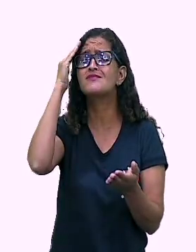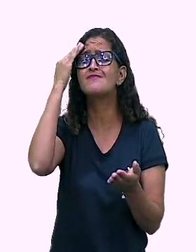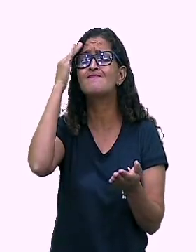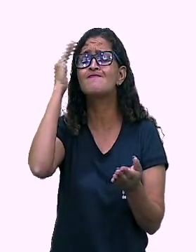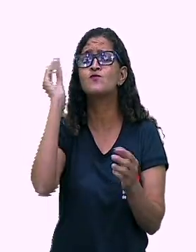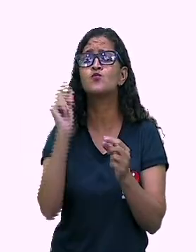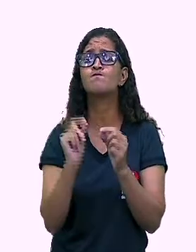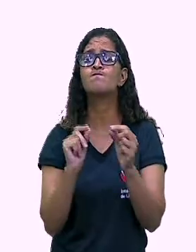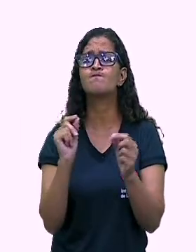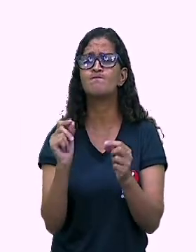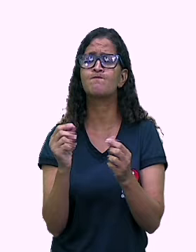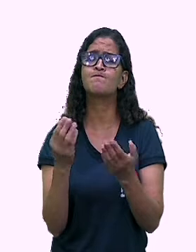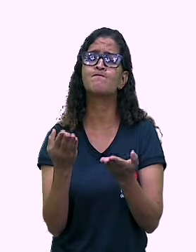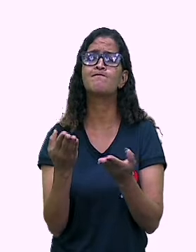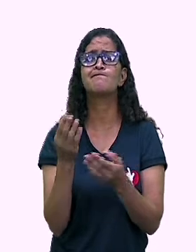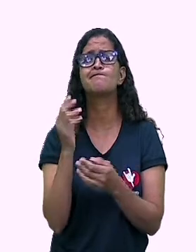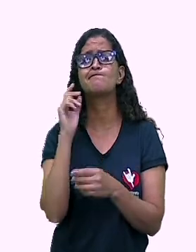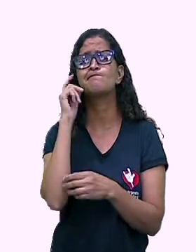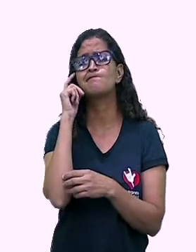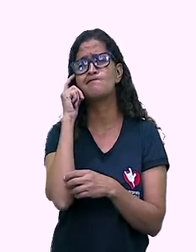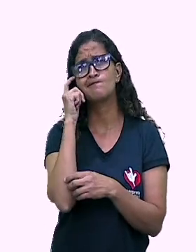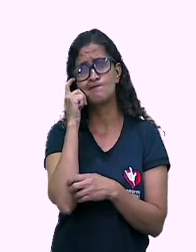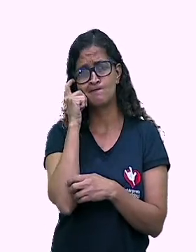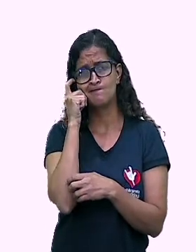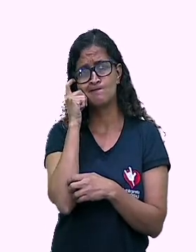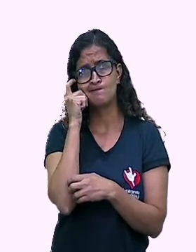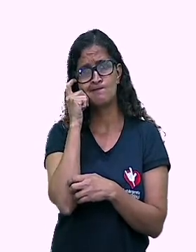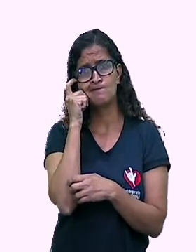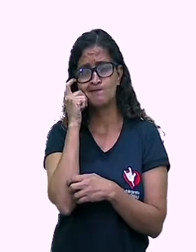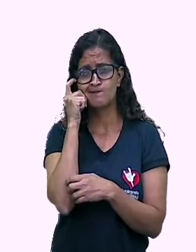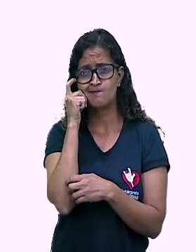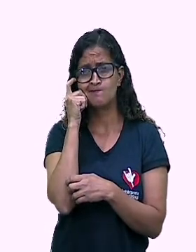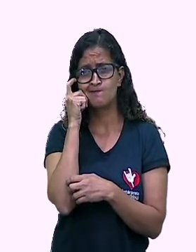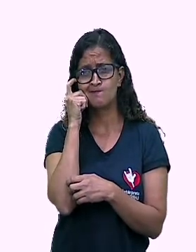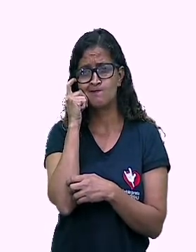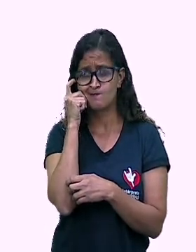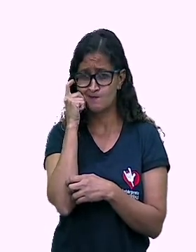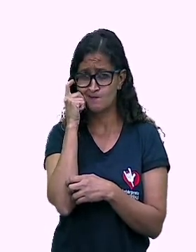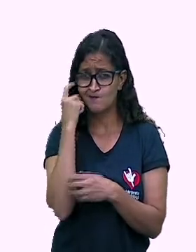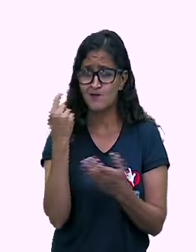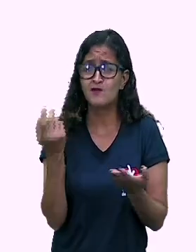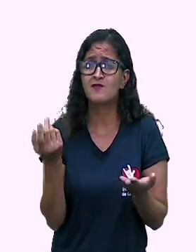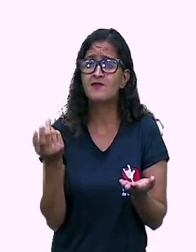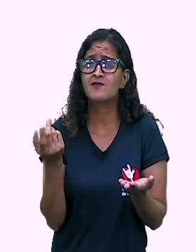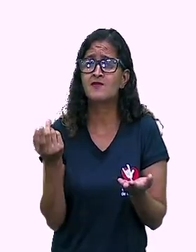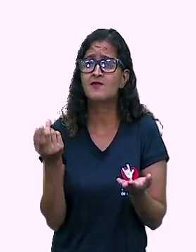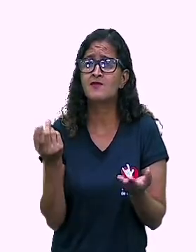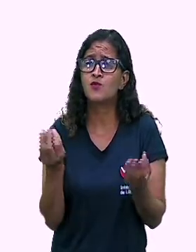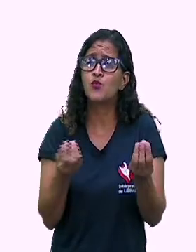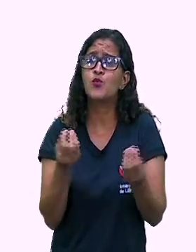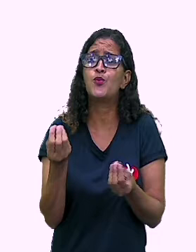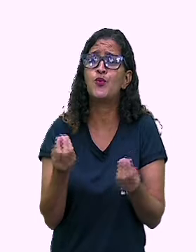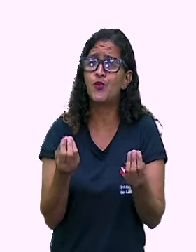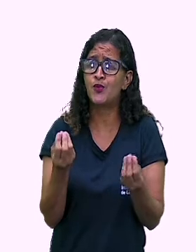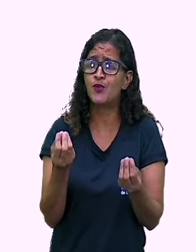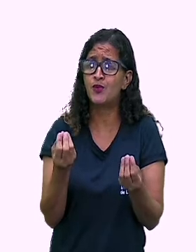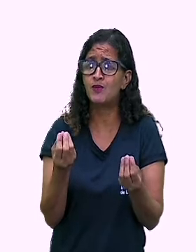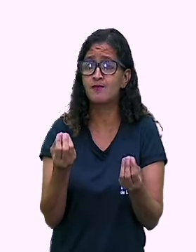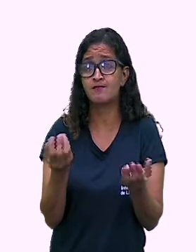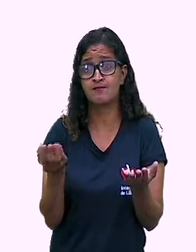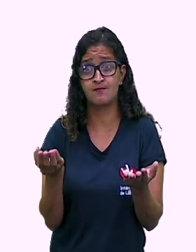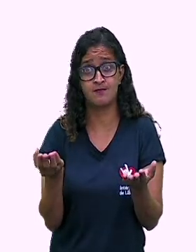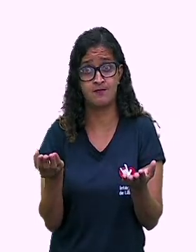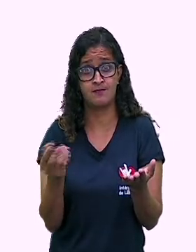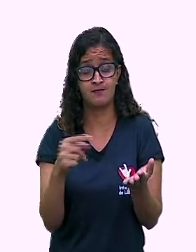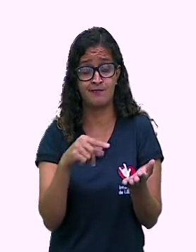estado original ou ao estado inicial? Tem como desfazer esse processo aí